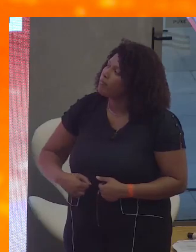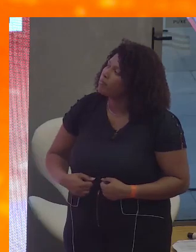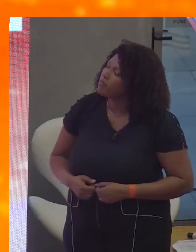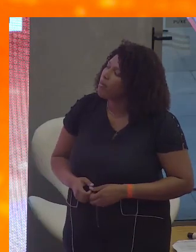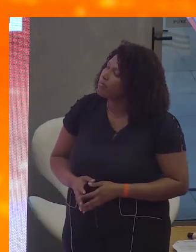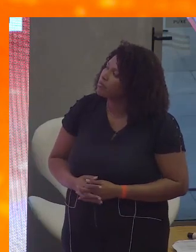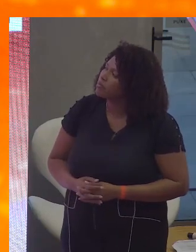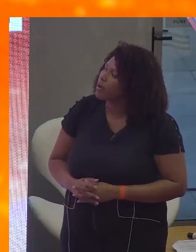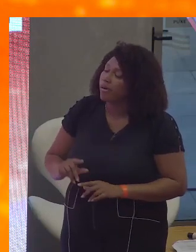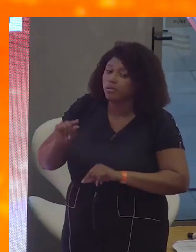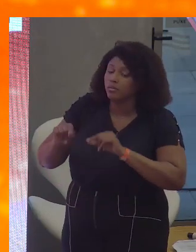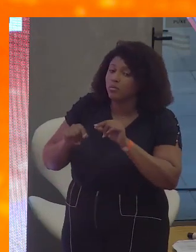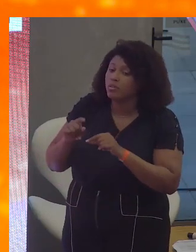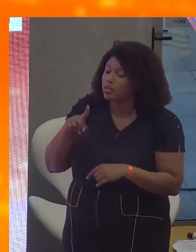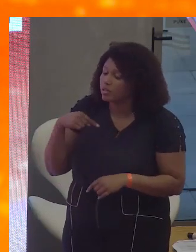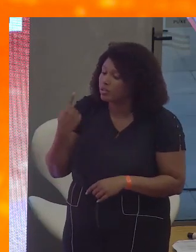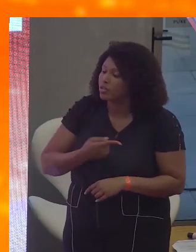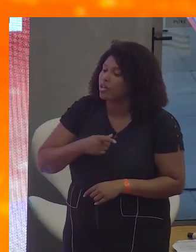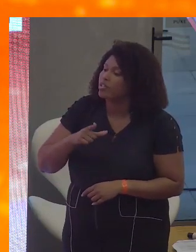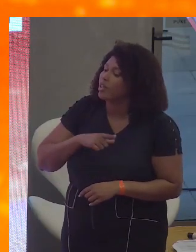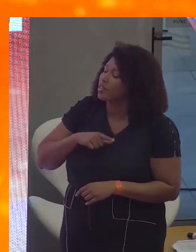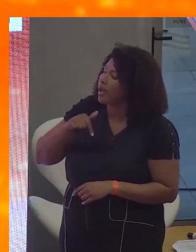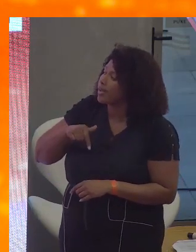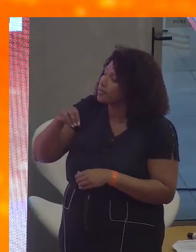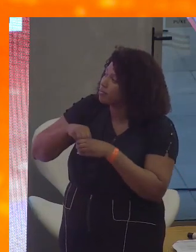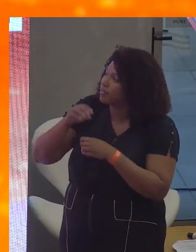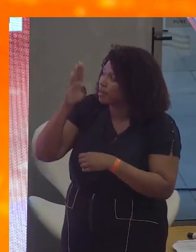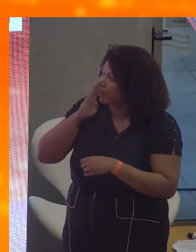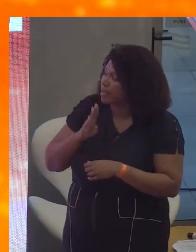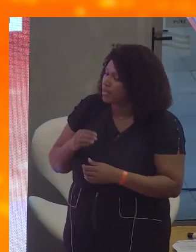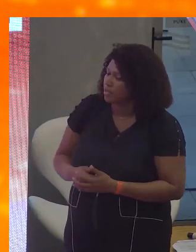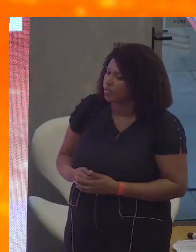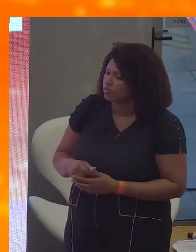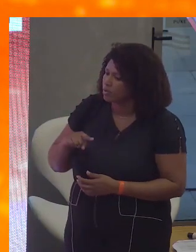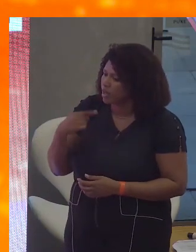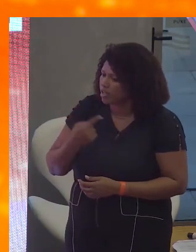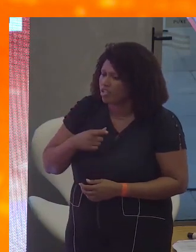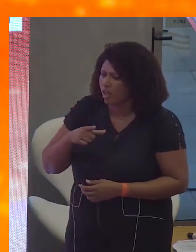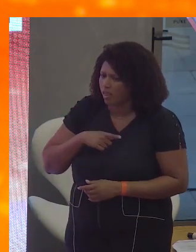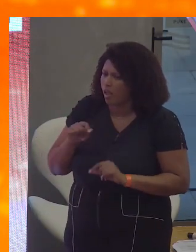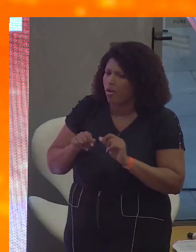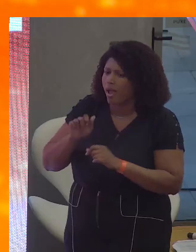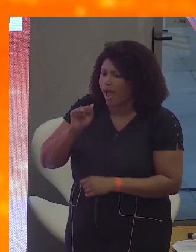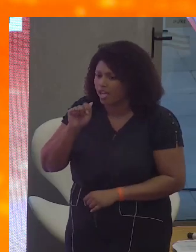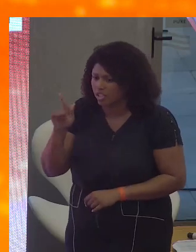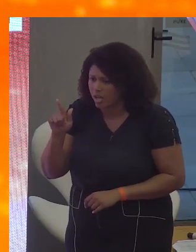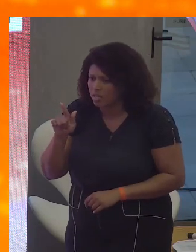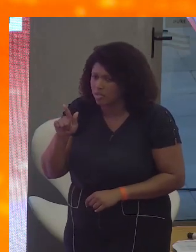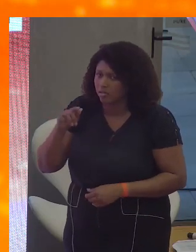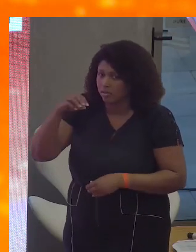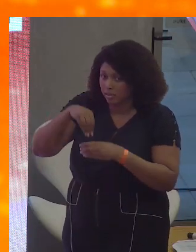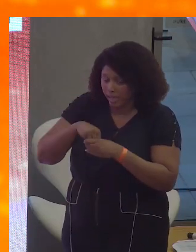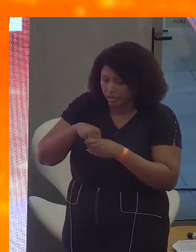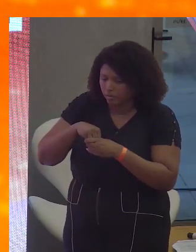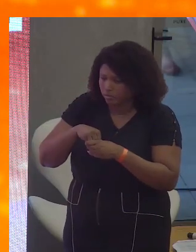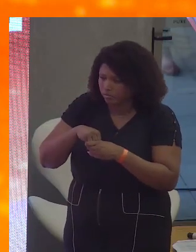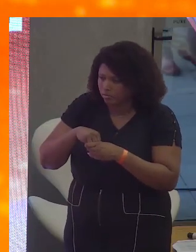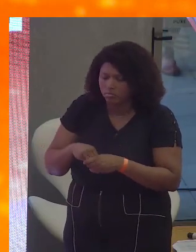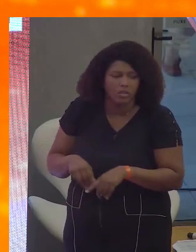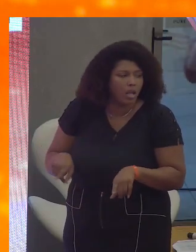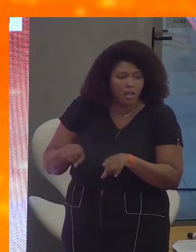Então, o que a gente tem? Enquanto no Brasil, né, a gente tem a Agência Nacional de Vigilância Sanitária, e dentro da Agência